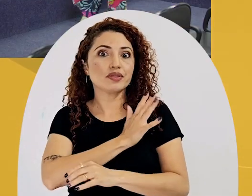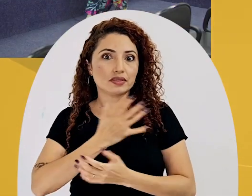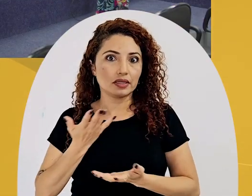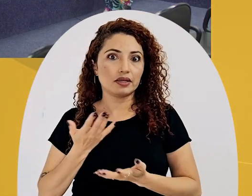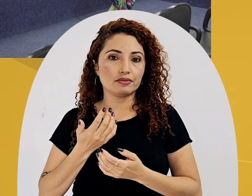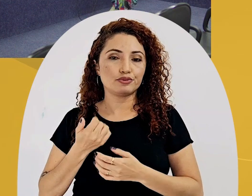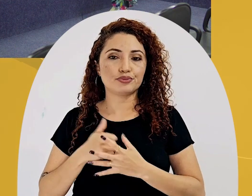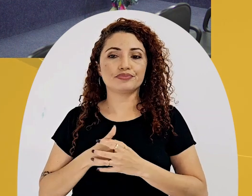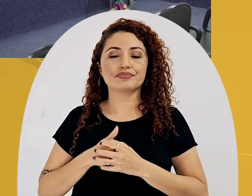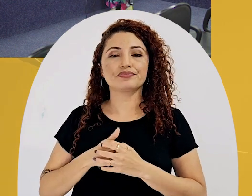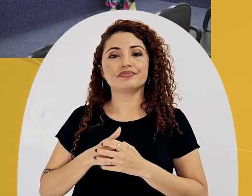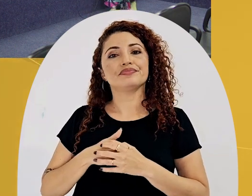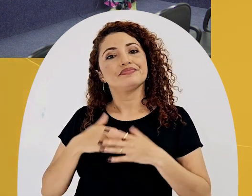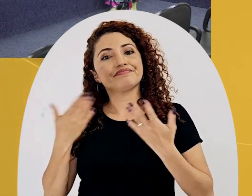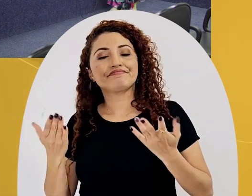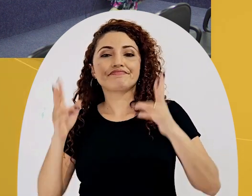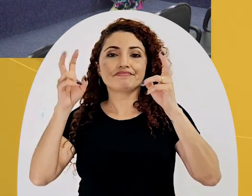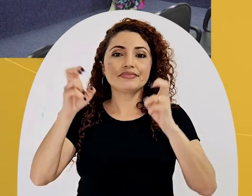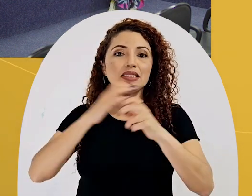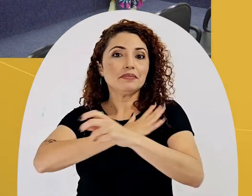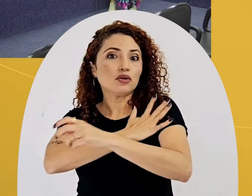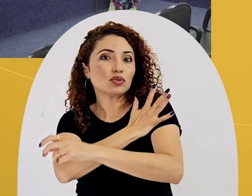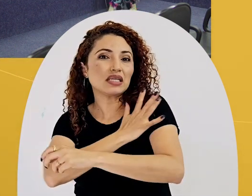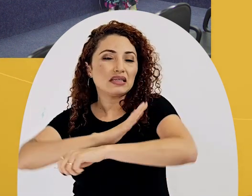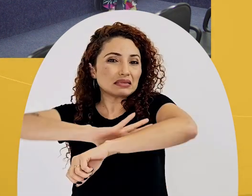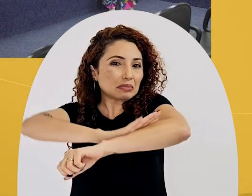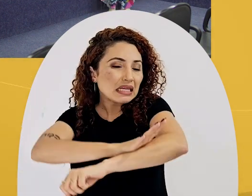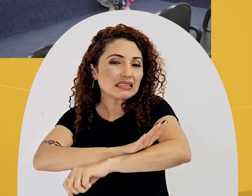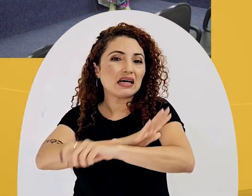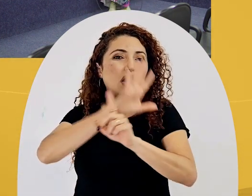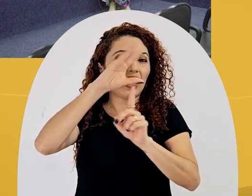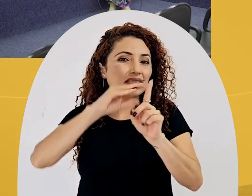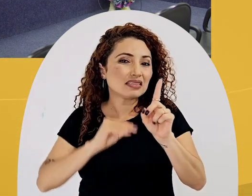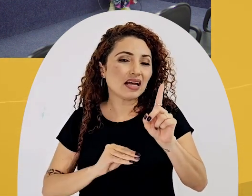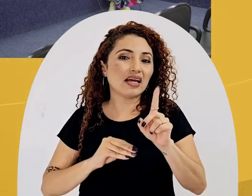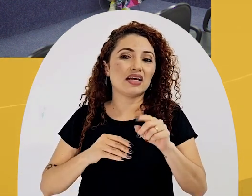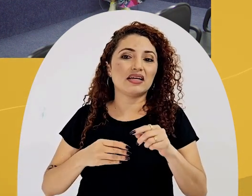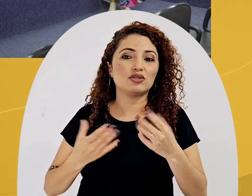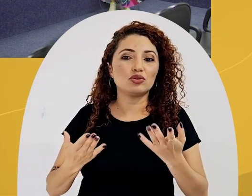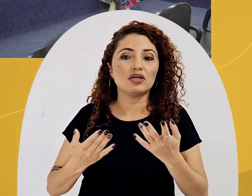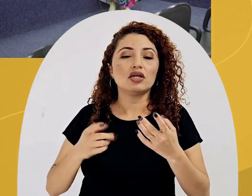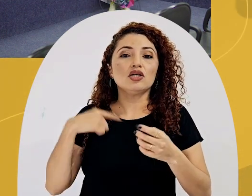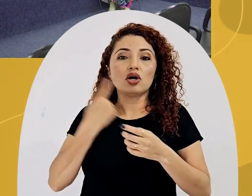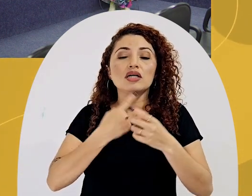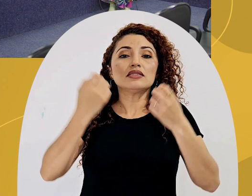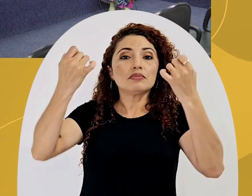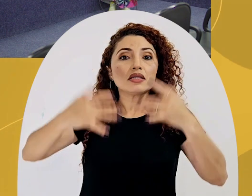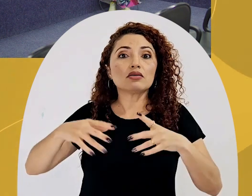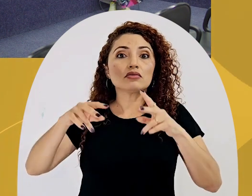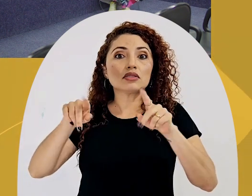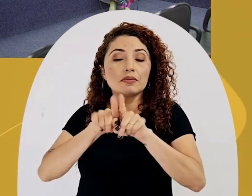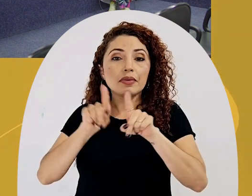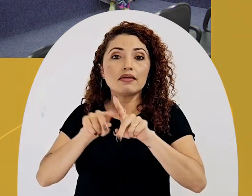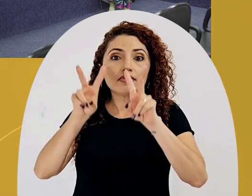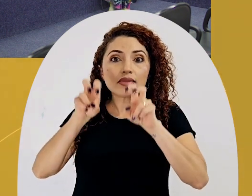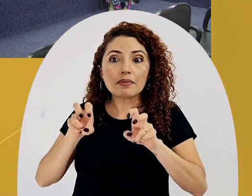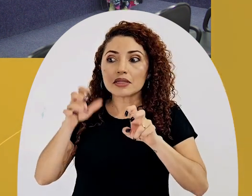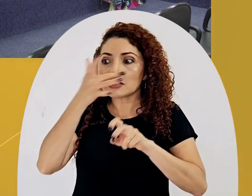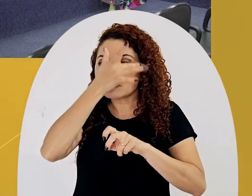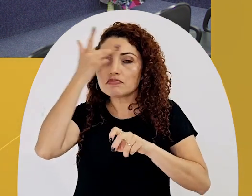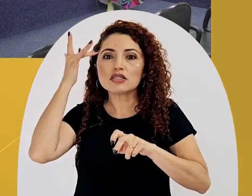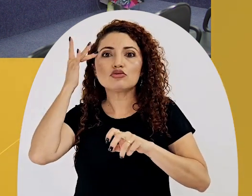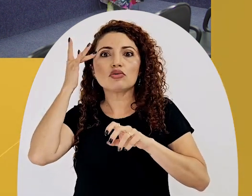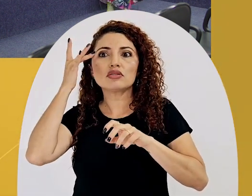Então, quando a gente está falando de preconceito, discriminação, assédio, a gente também está falando de engajamento das pessoas. E aqui não estou falando